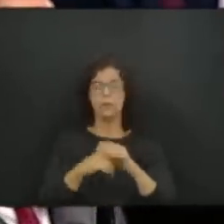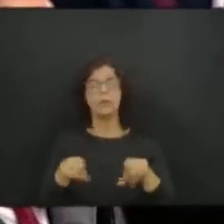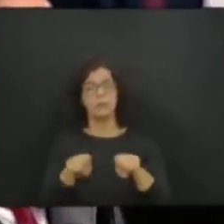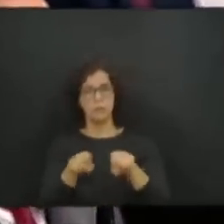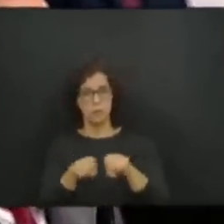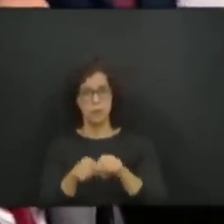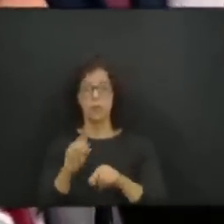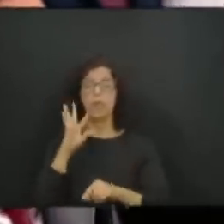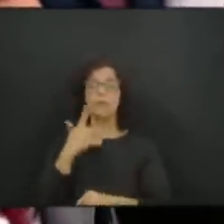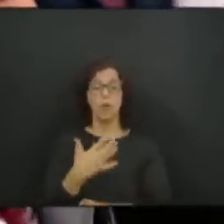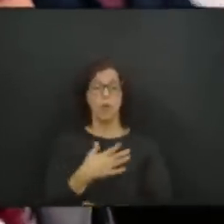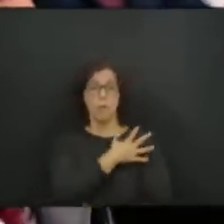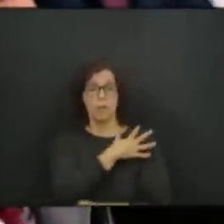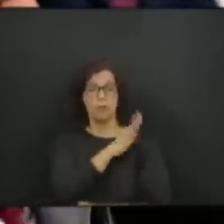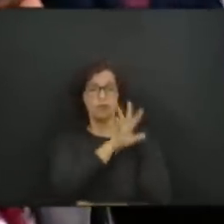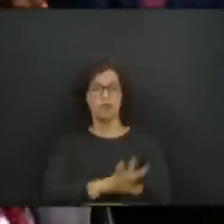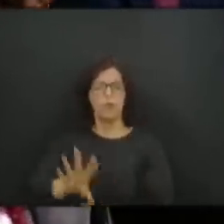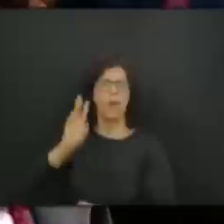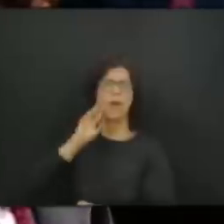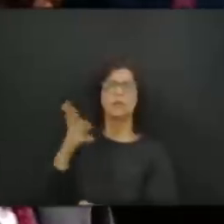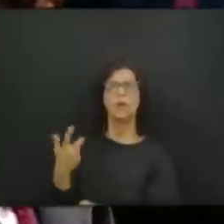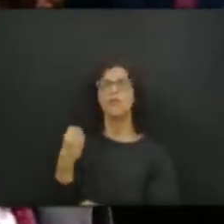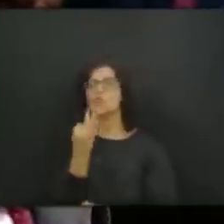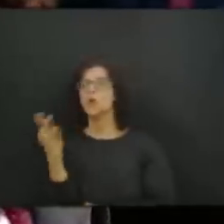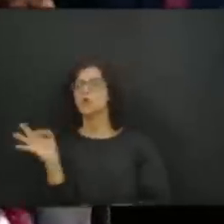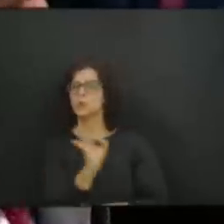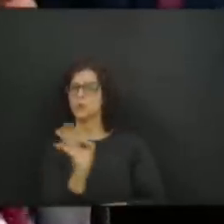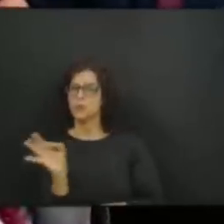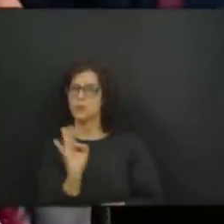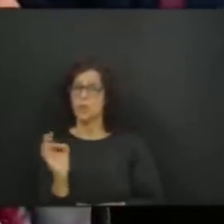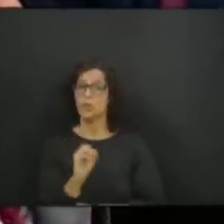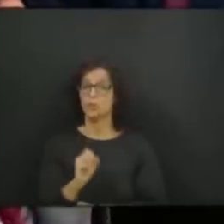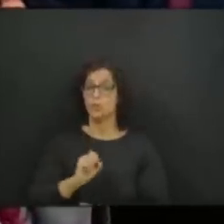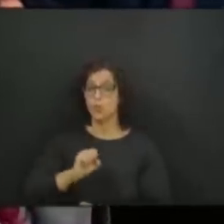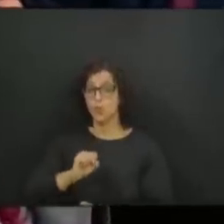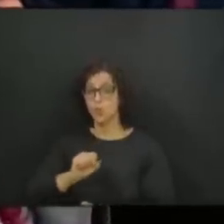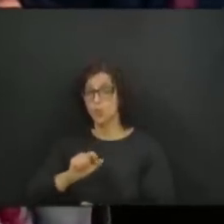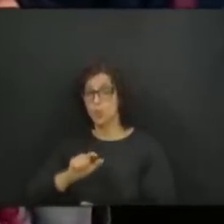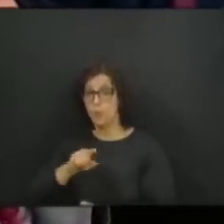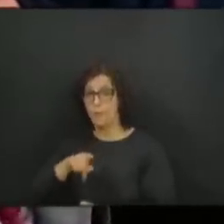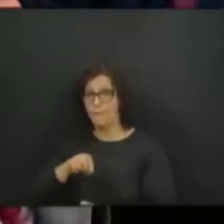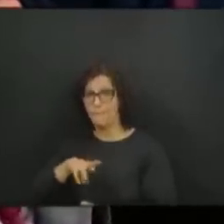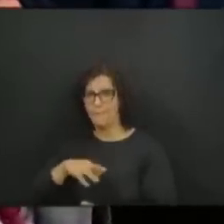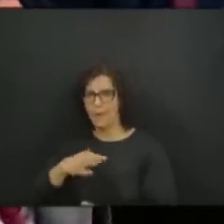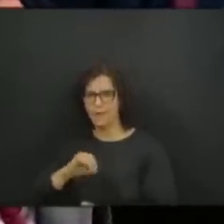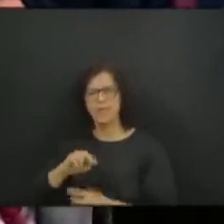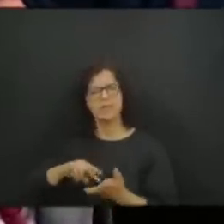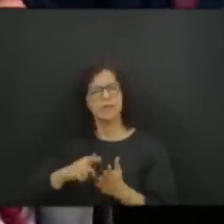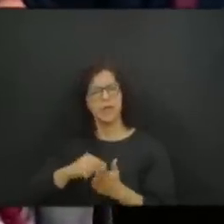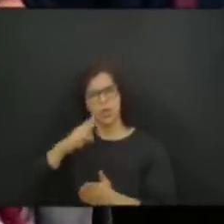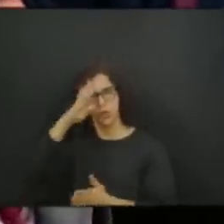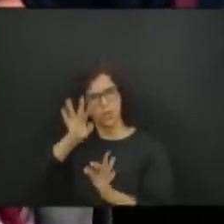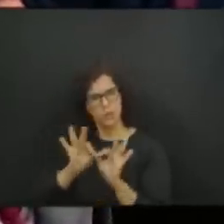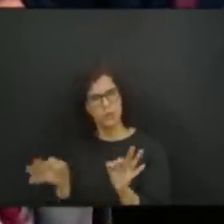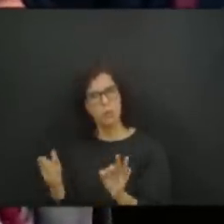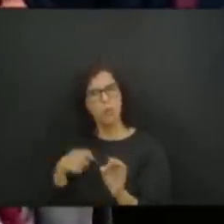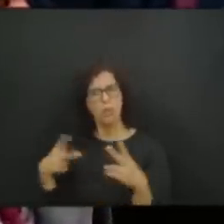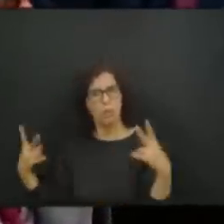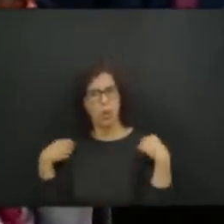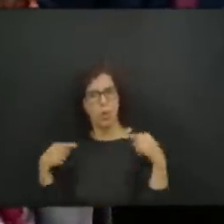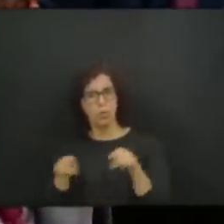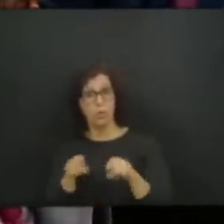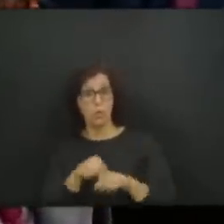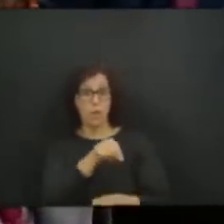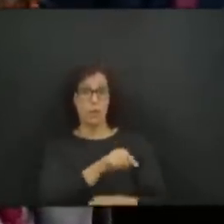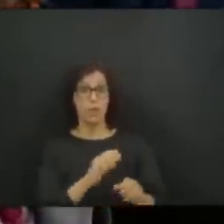decisão do comando-geral de estabelecer esse percentual foi resguardado foi preservado no projeto e além do